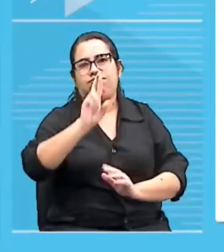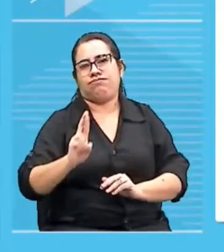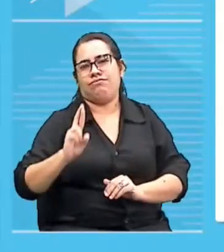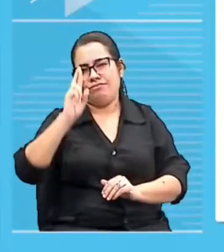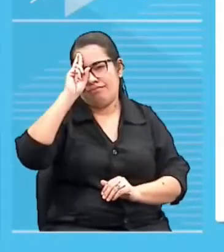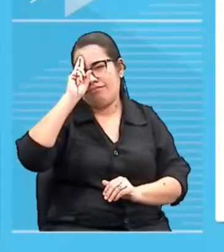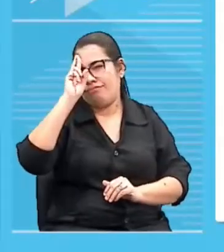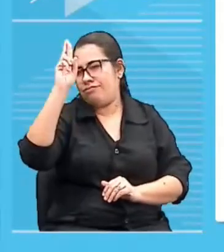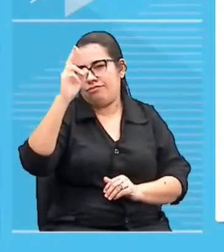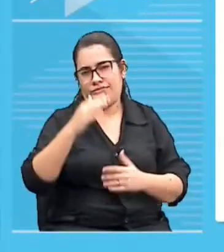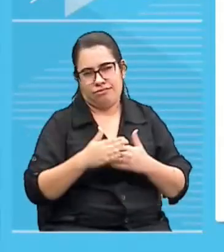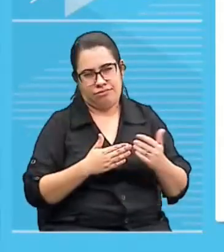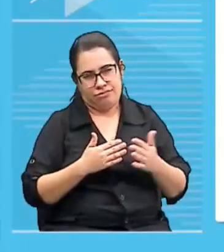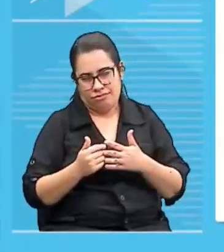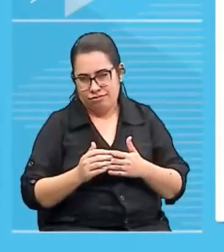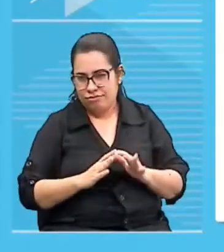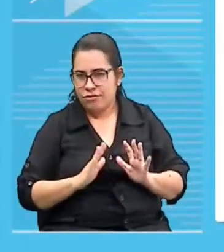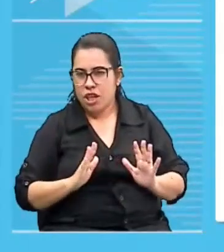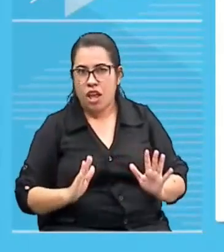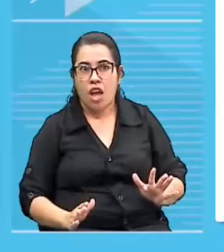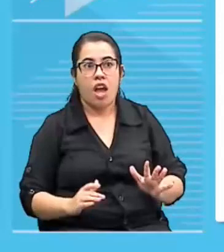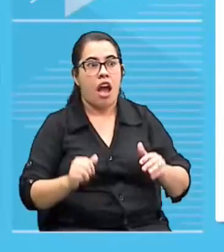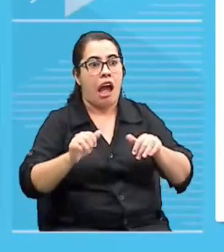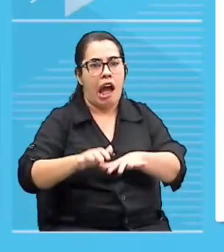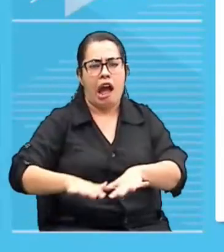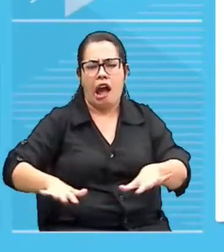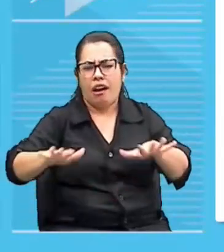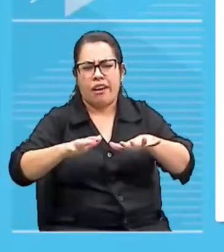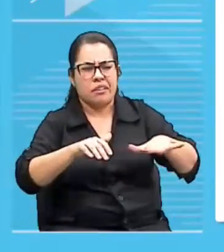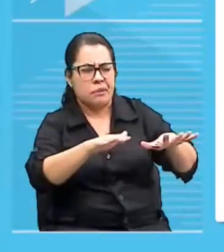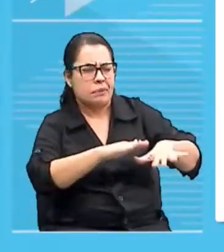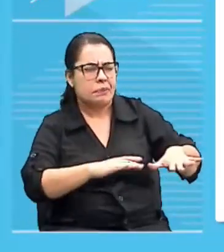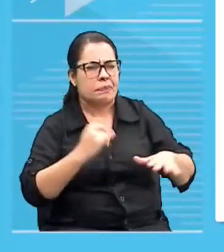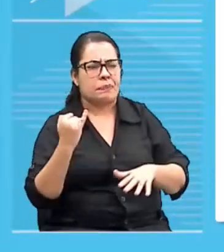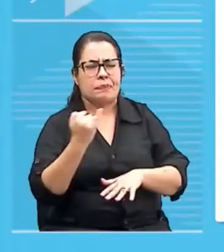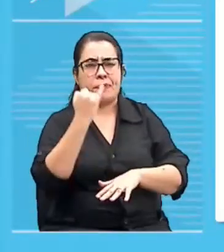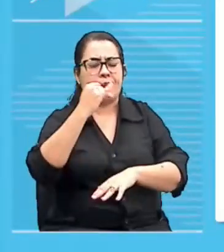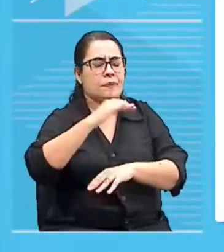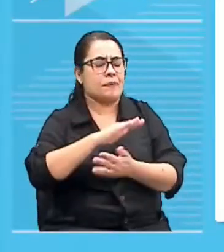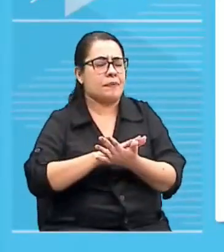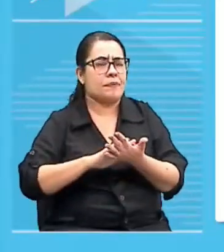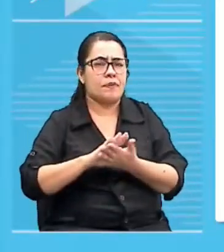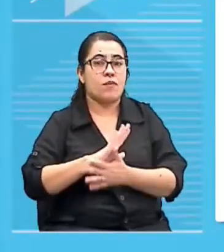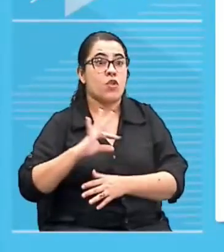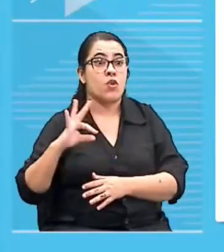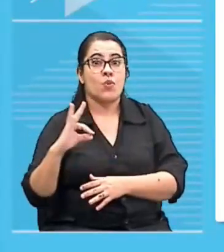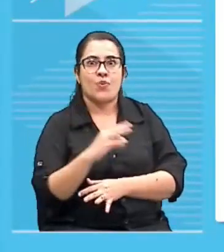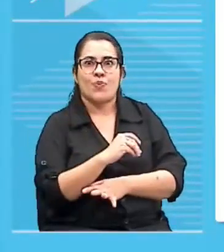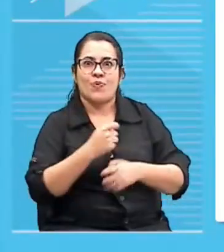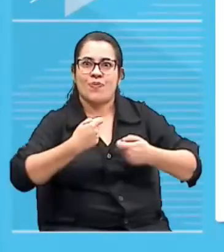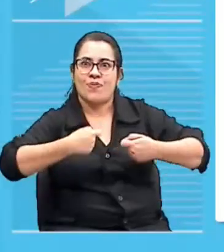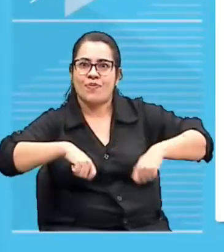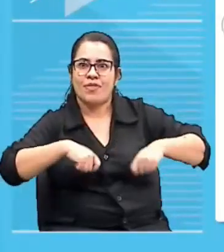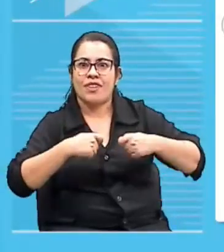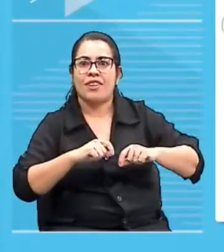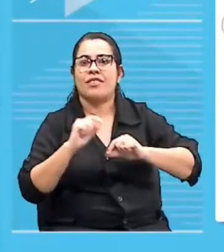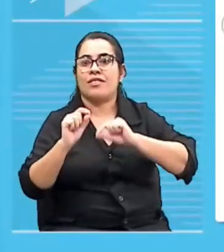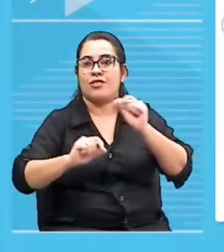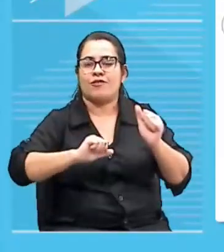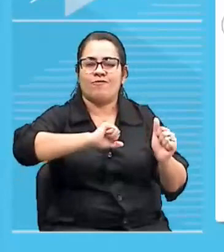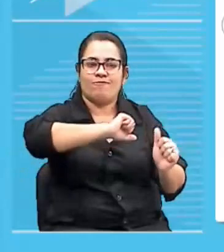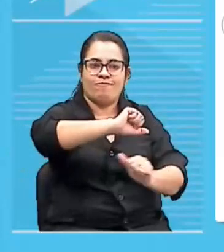fala. Então, não importa qual setor, todos precisarão, né, passar por